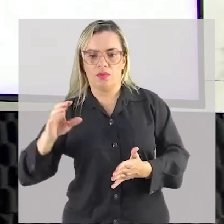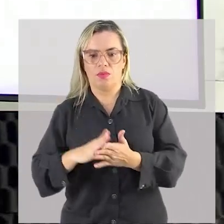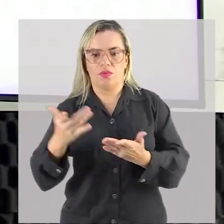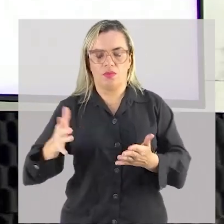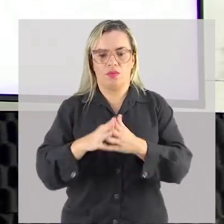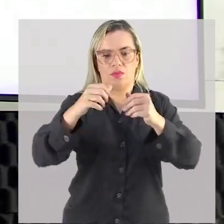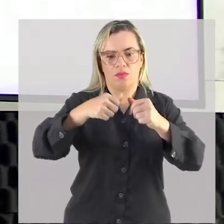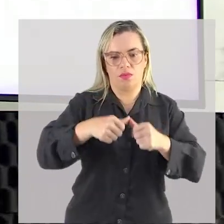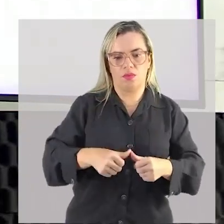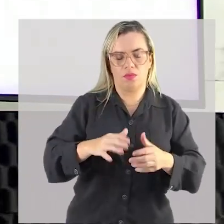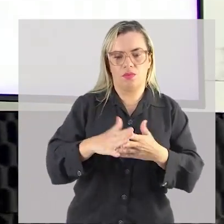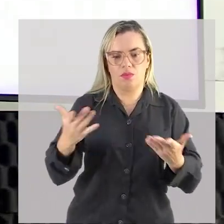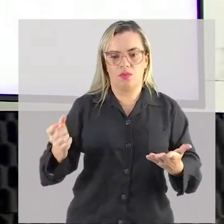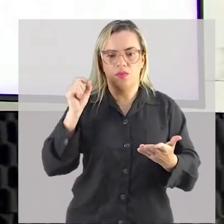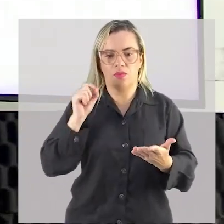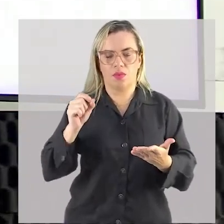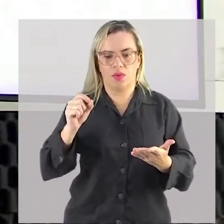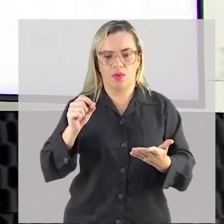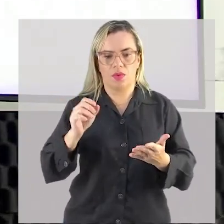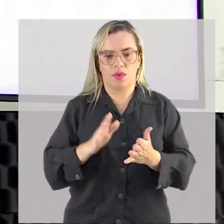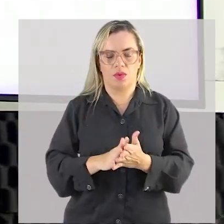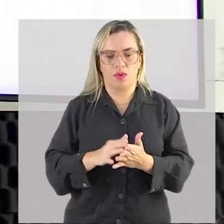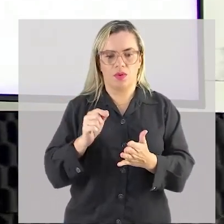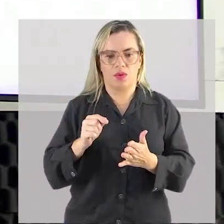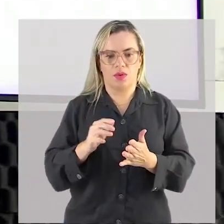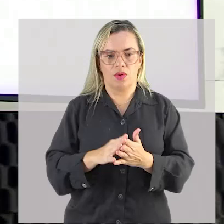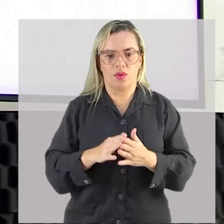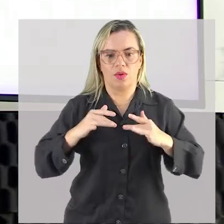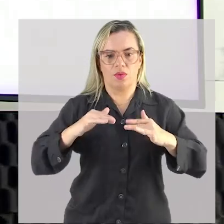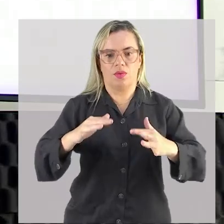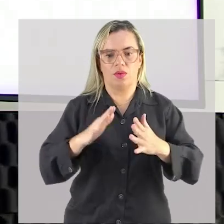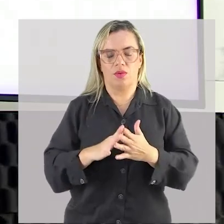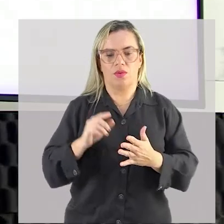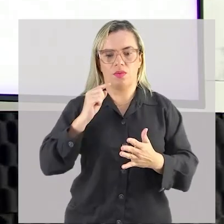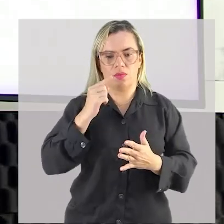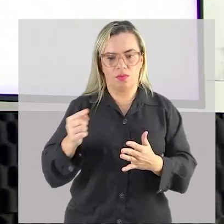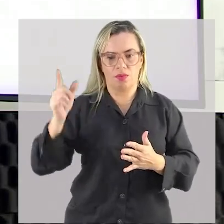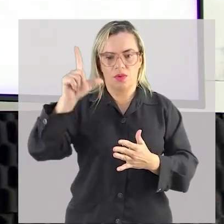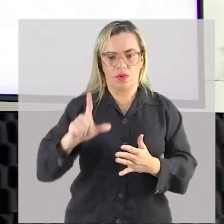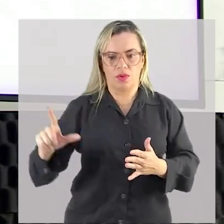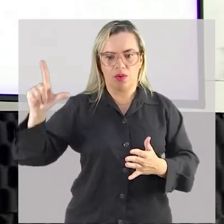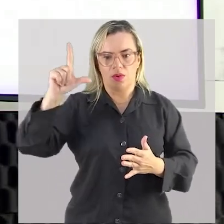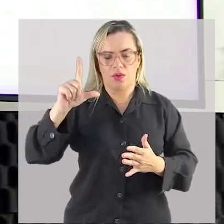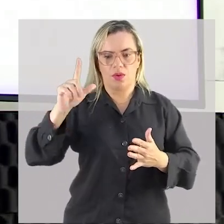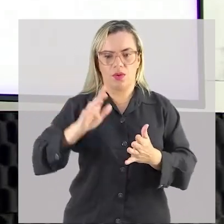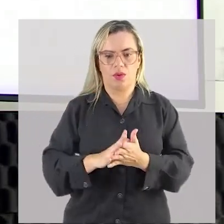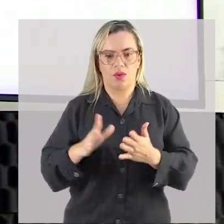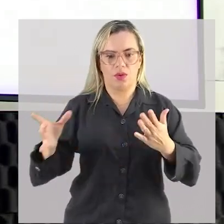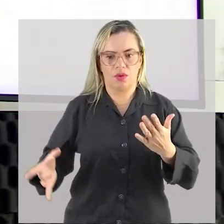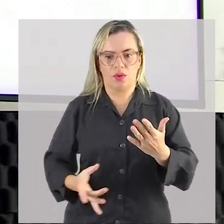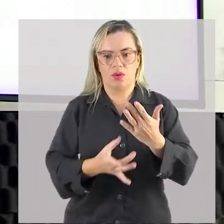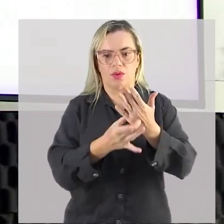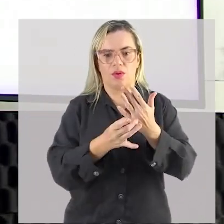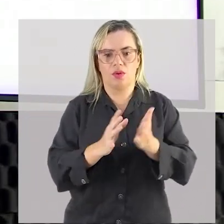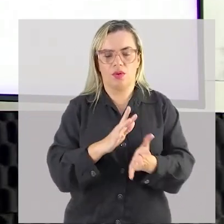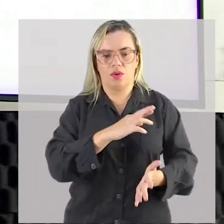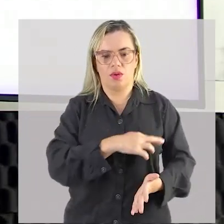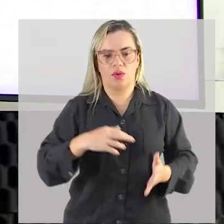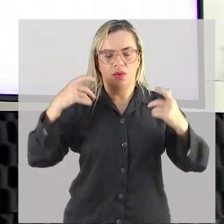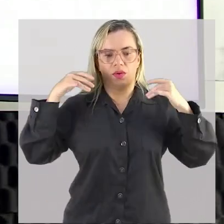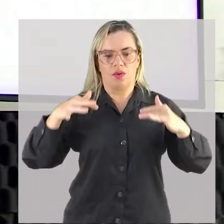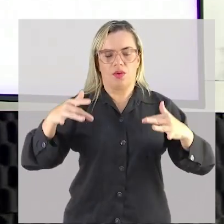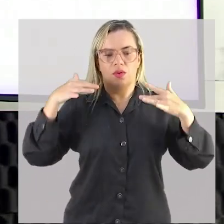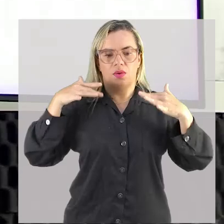né tá bem aqui é uma vertente literária do Realismo a gente tem romantismo Realismo